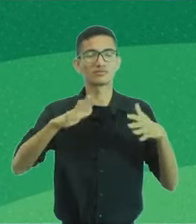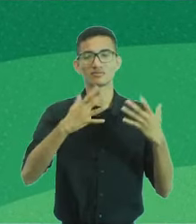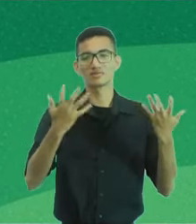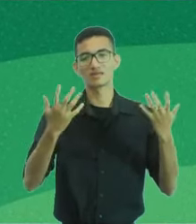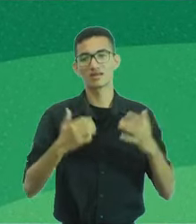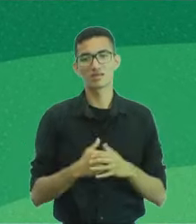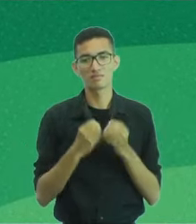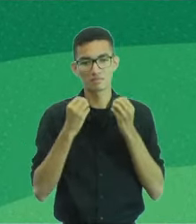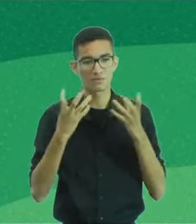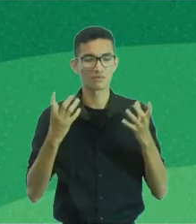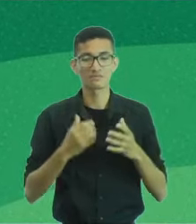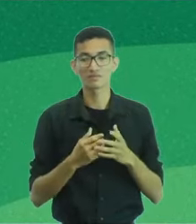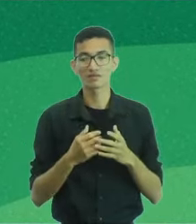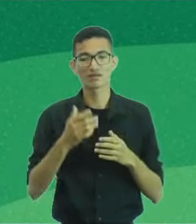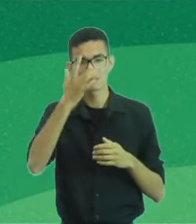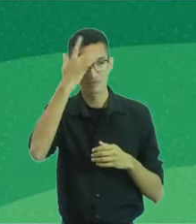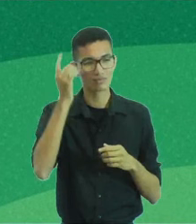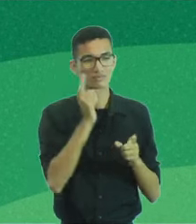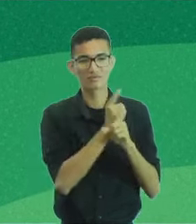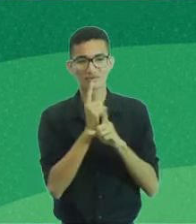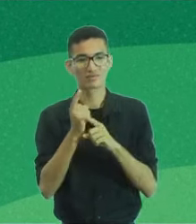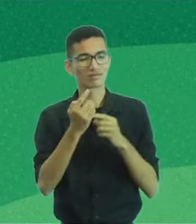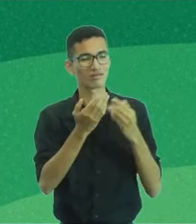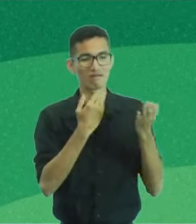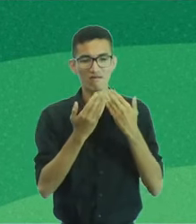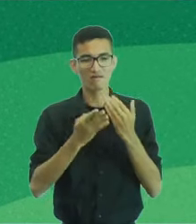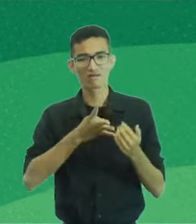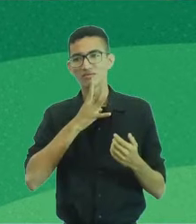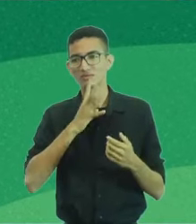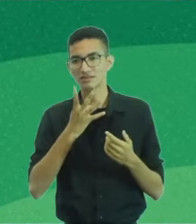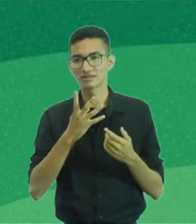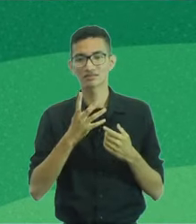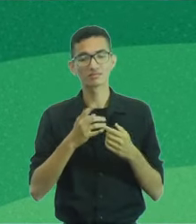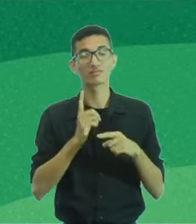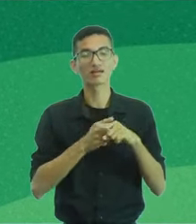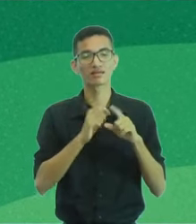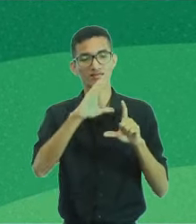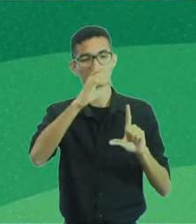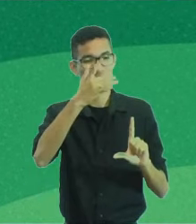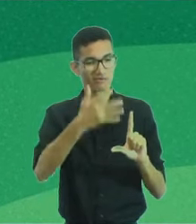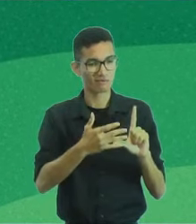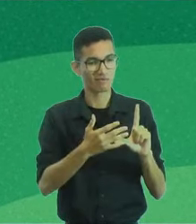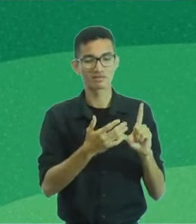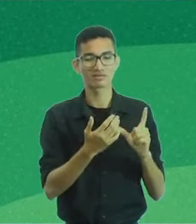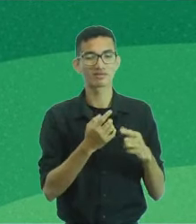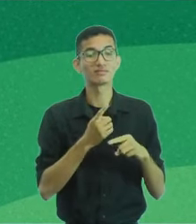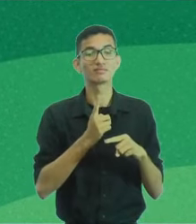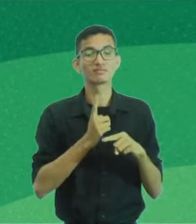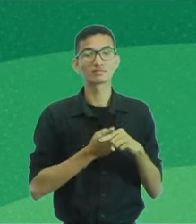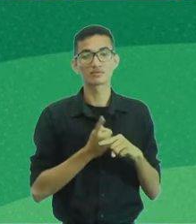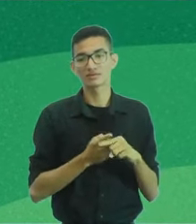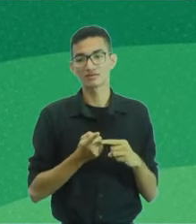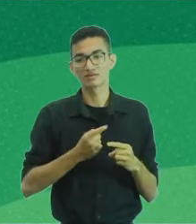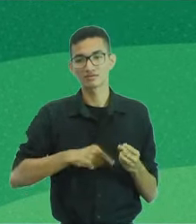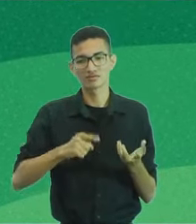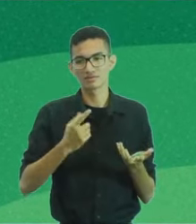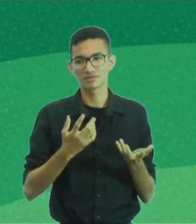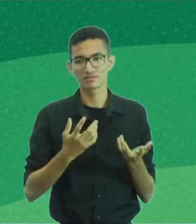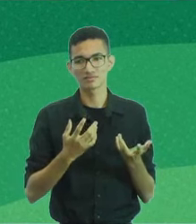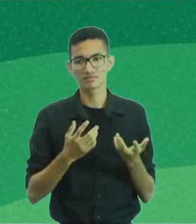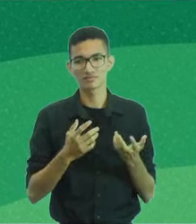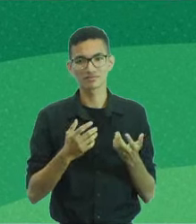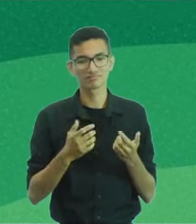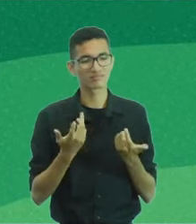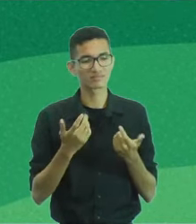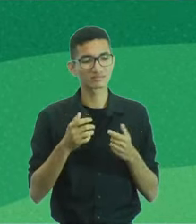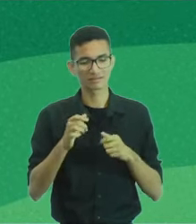gente se conhece aqui assim por conta disso por causa de código porque a gente sabe fazer alguma